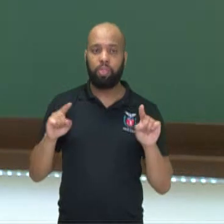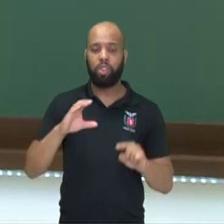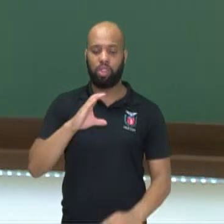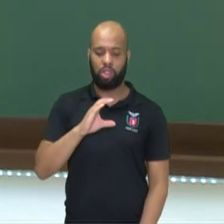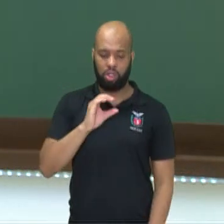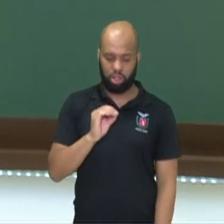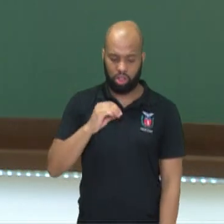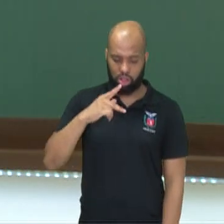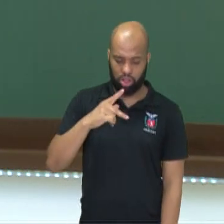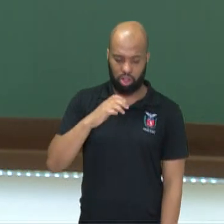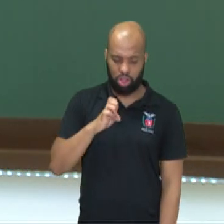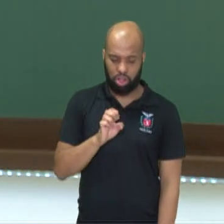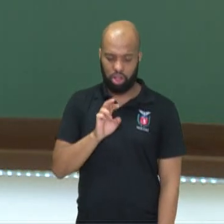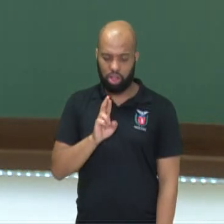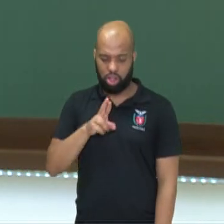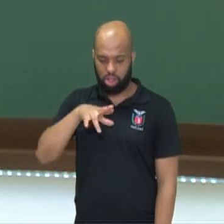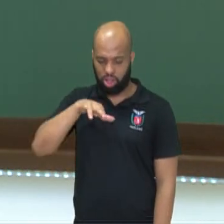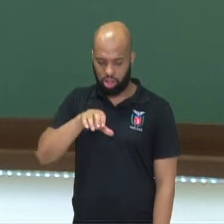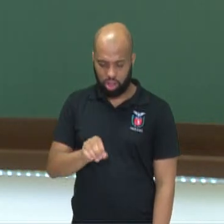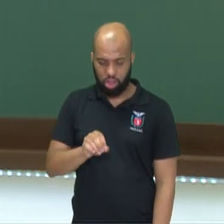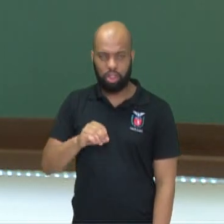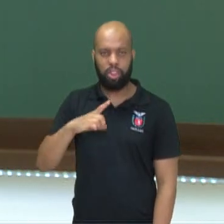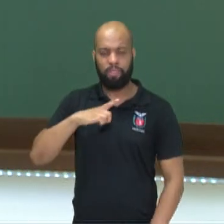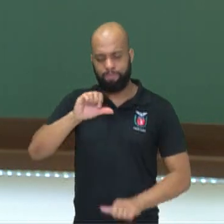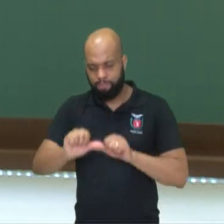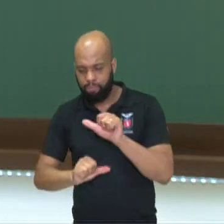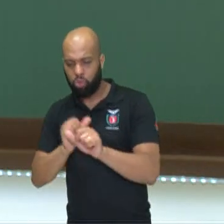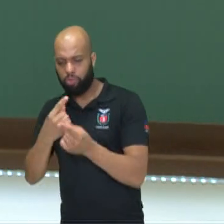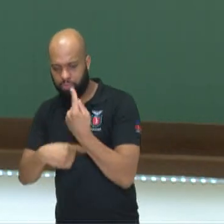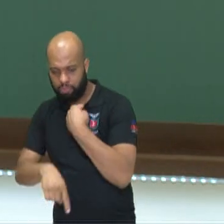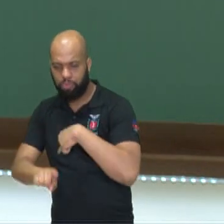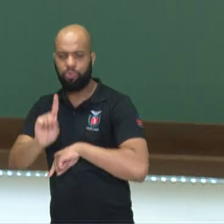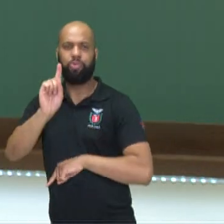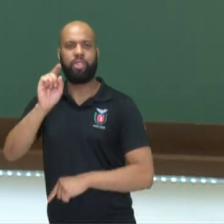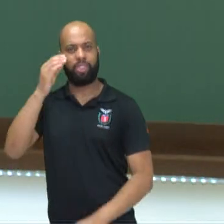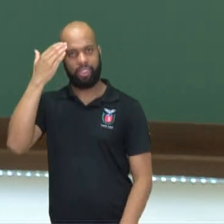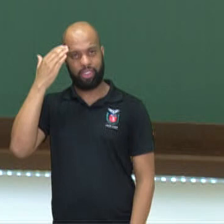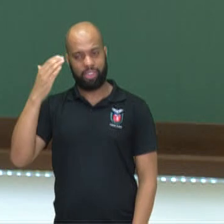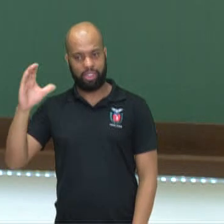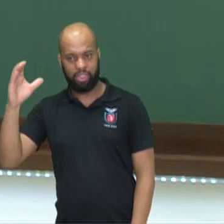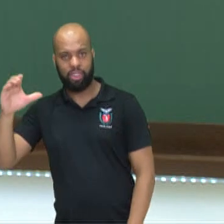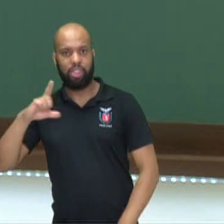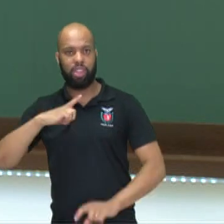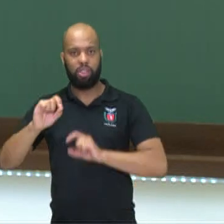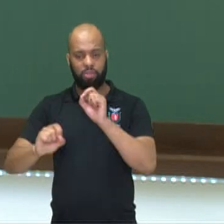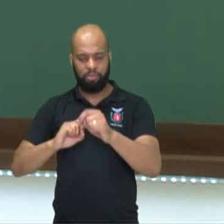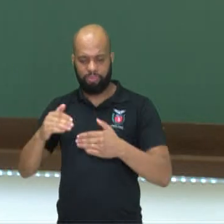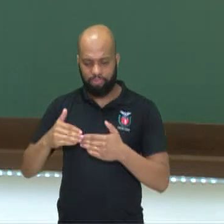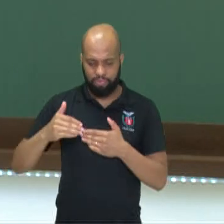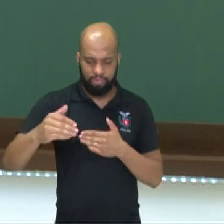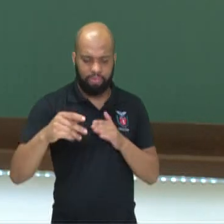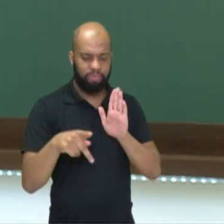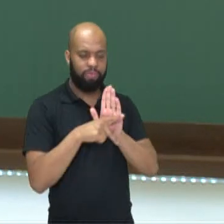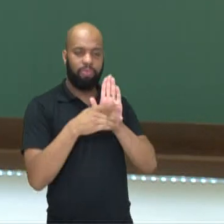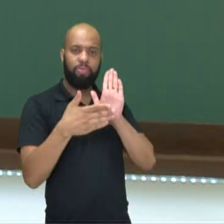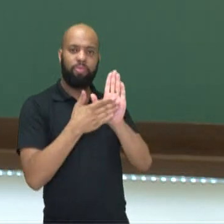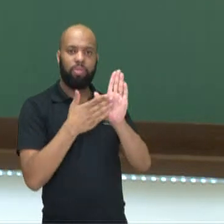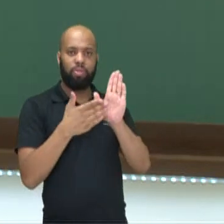Copérnico revolucionou a história da ciência a partir da sua proposta de um